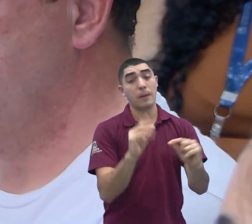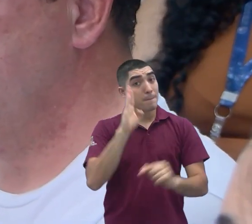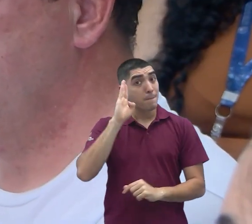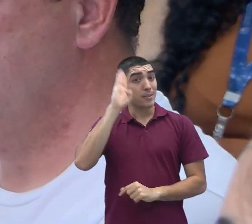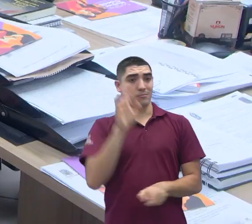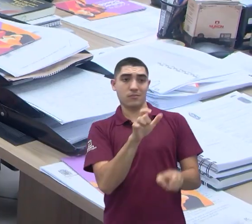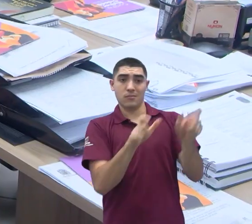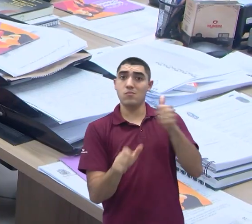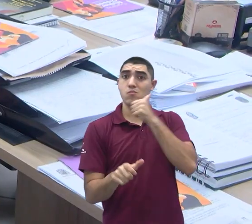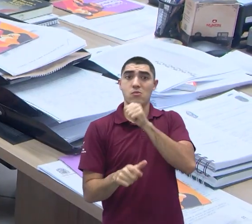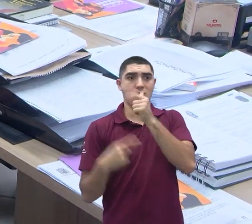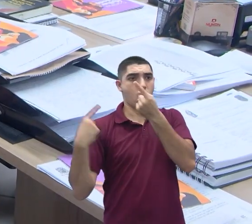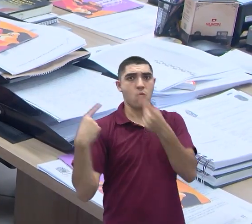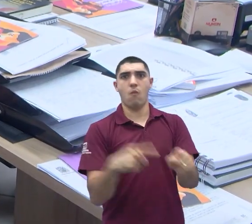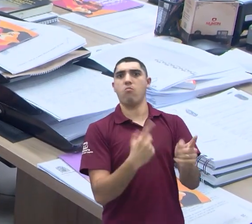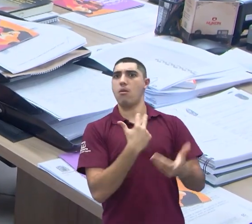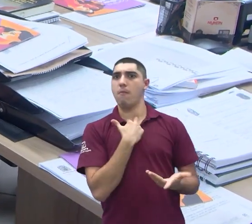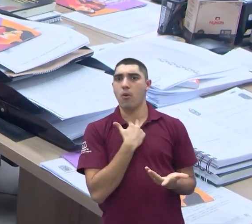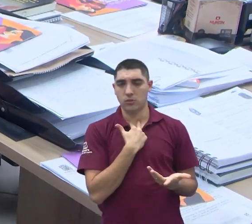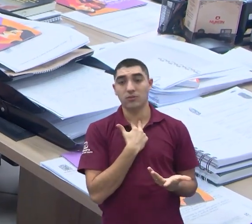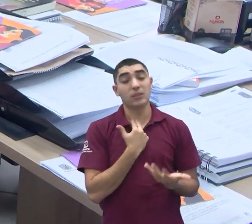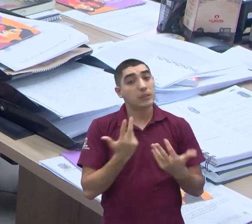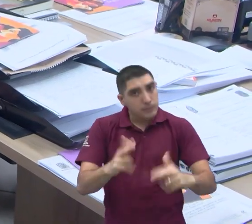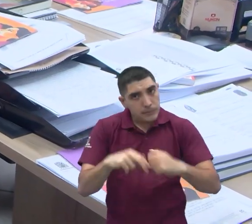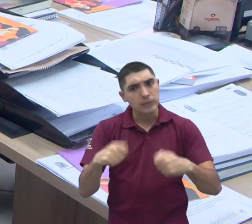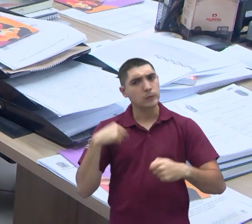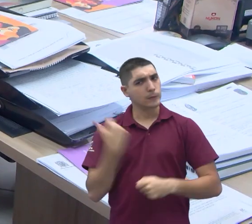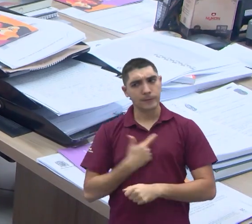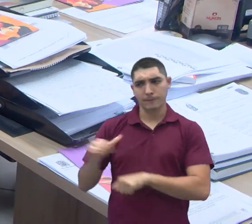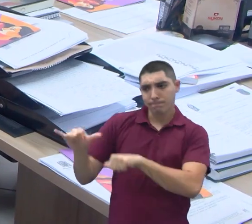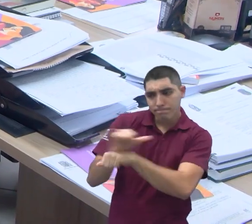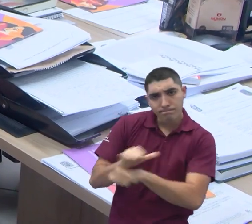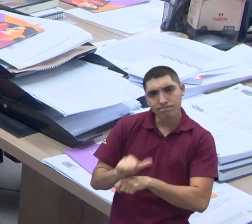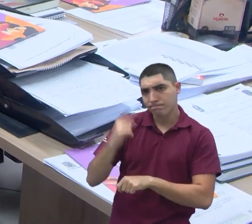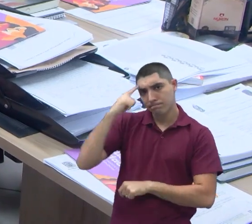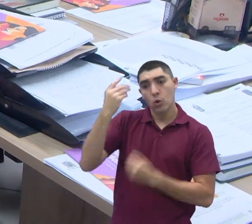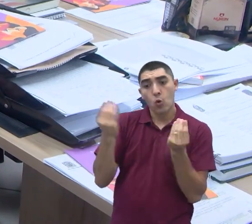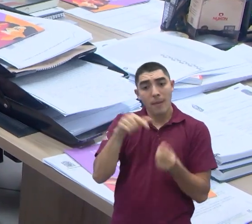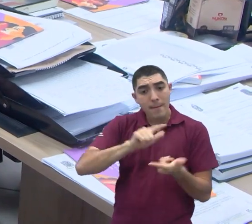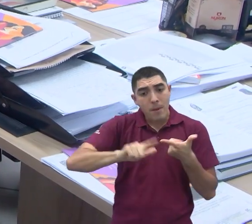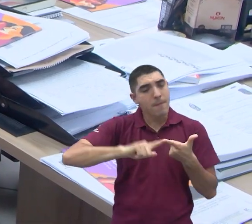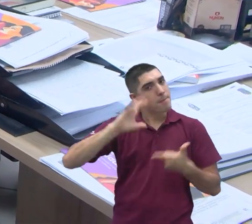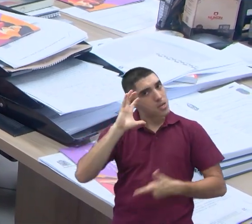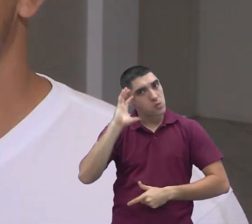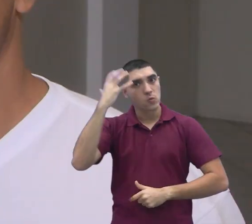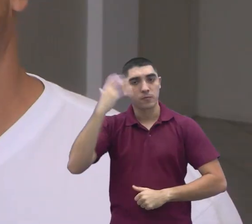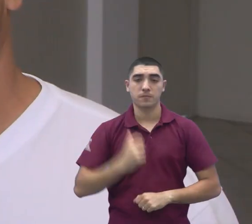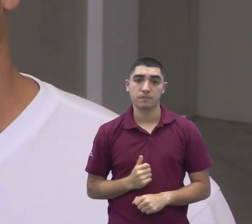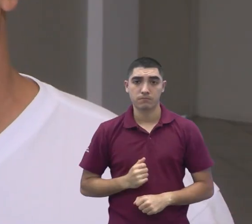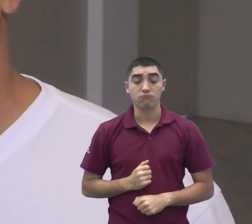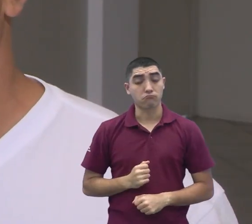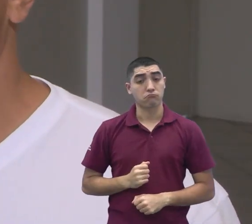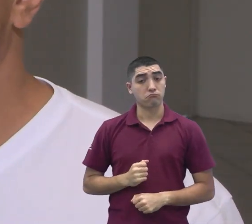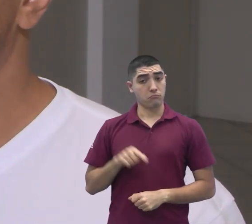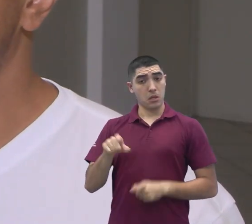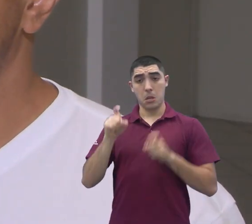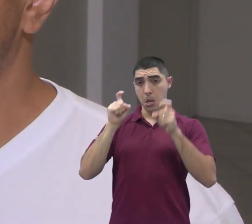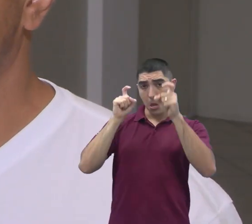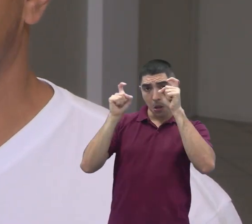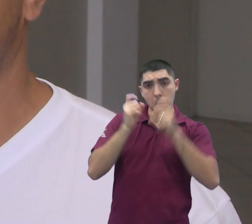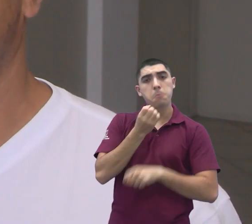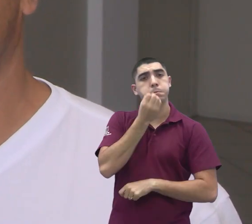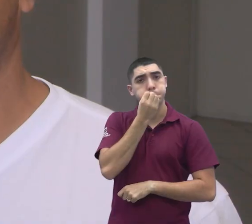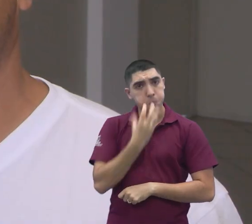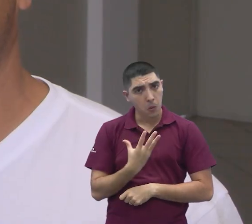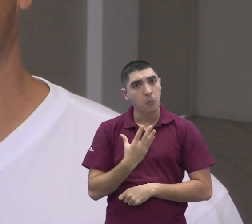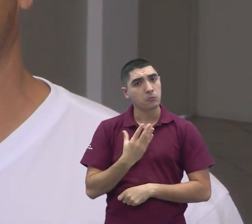contra mulheres e se comprometeram a elaborar projetos e ações de enfrentamento ao problema. Uma reunião muito